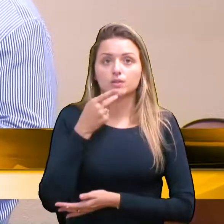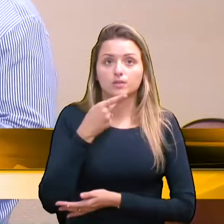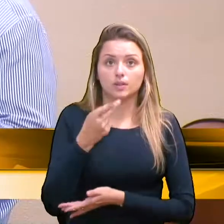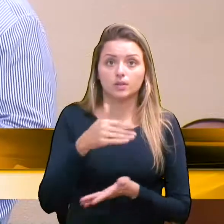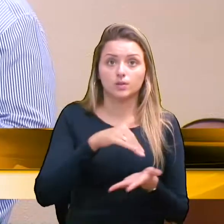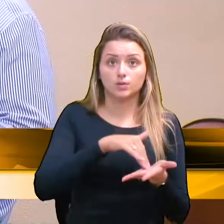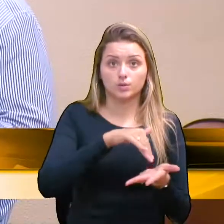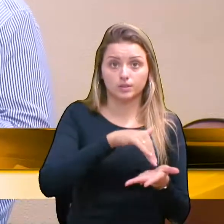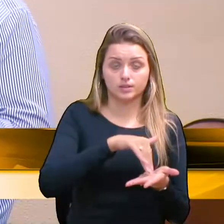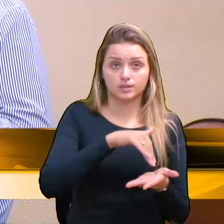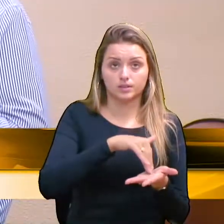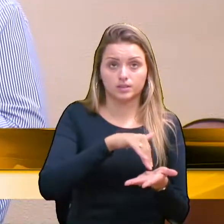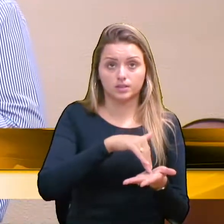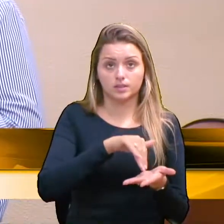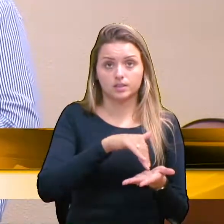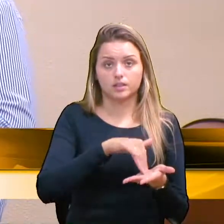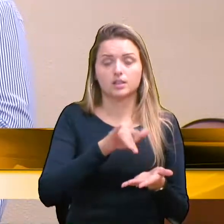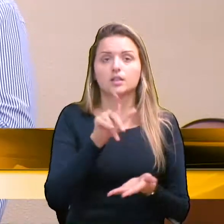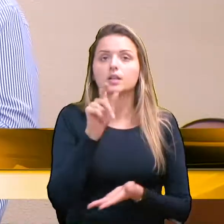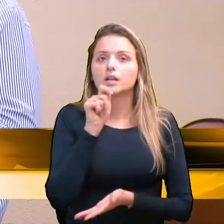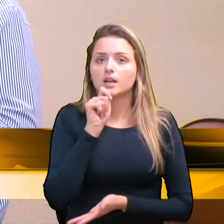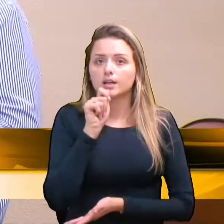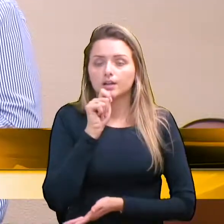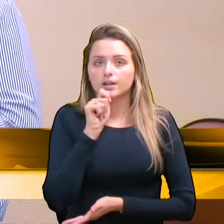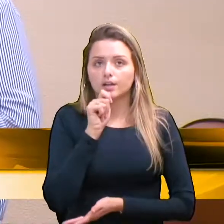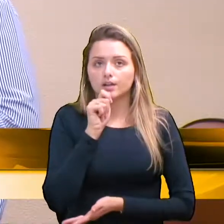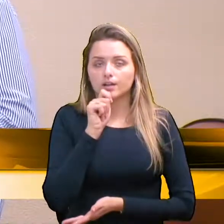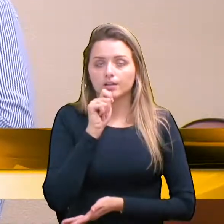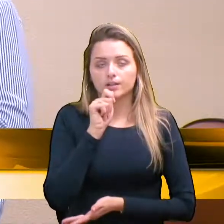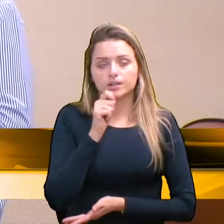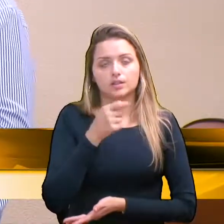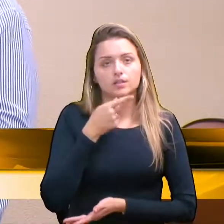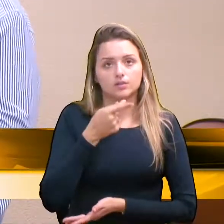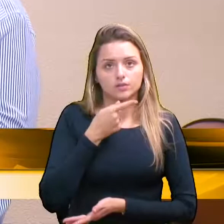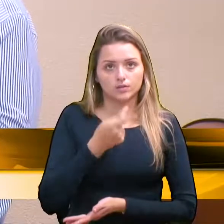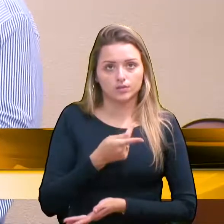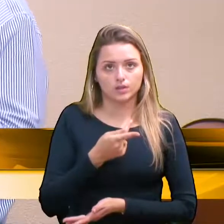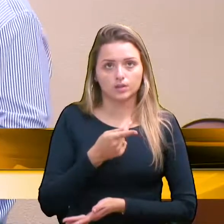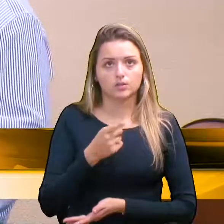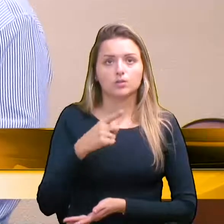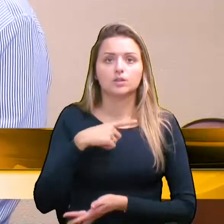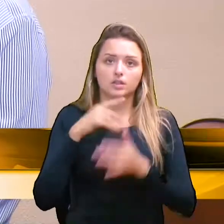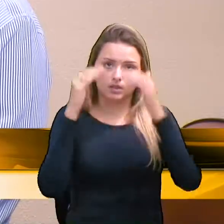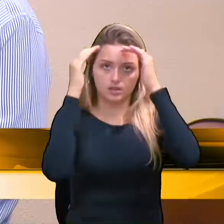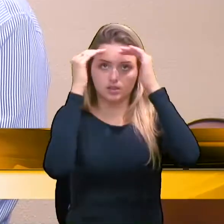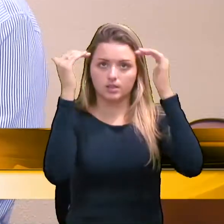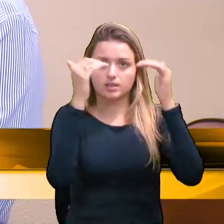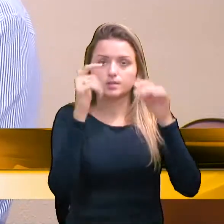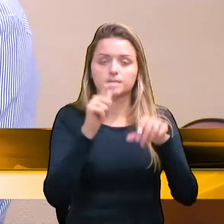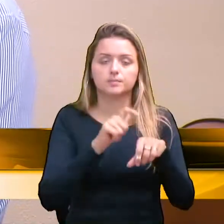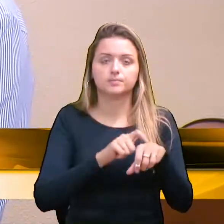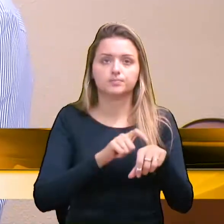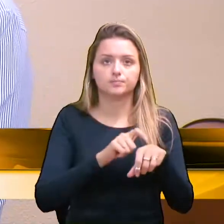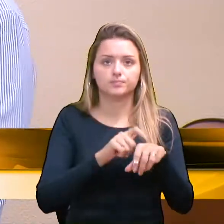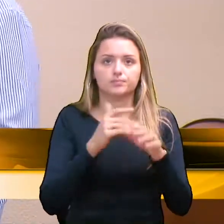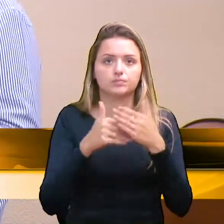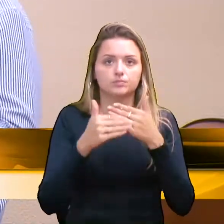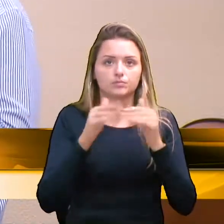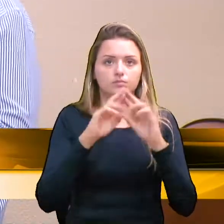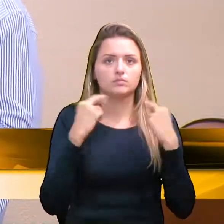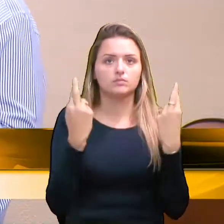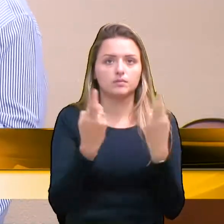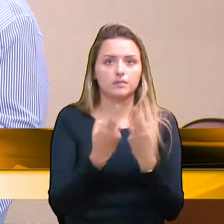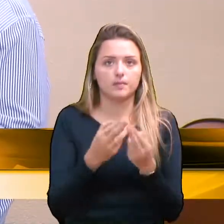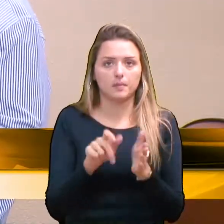ainda da habitação no começo do ano disse que seria cumprido essas reuniões, essa agenda.